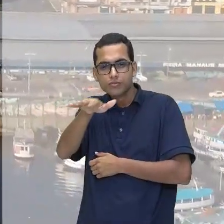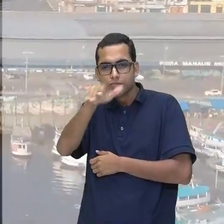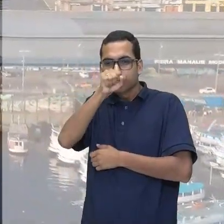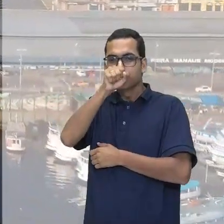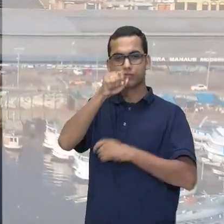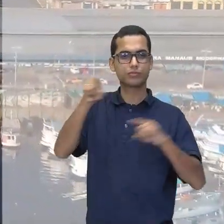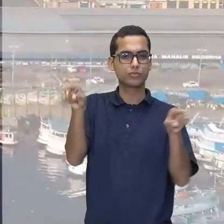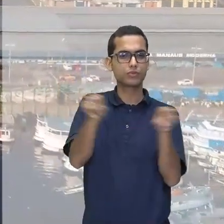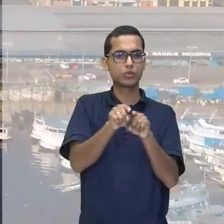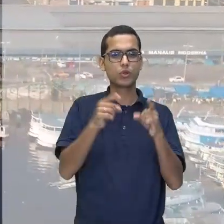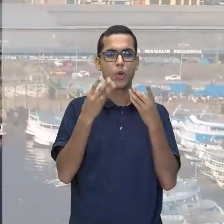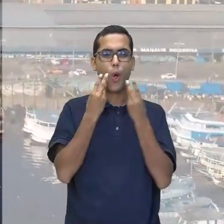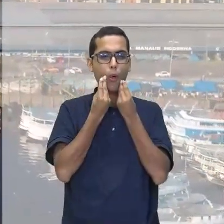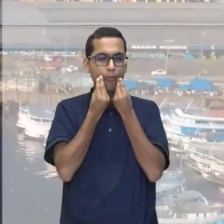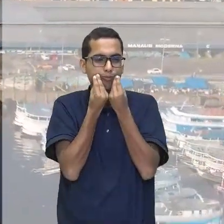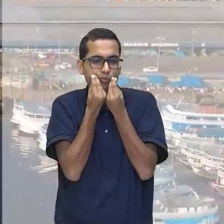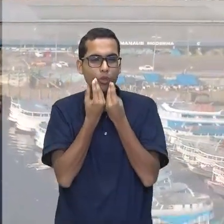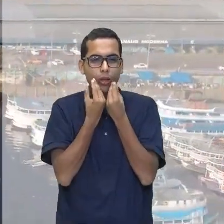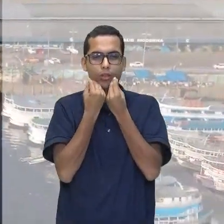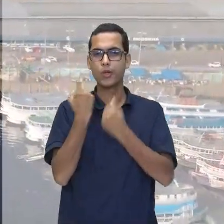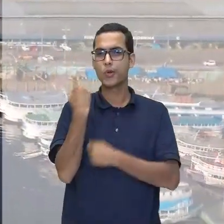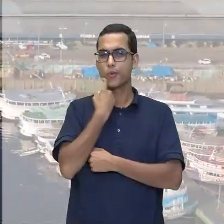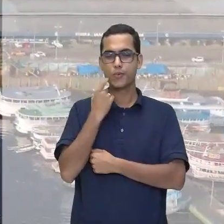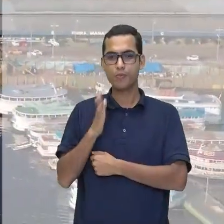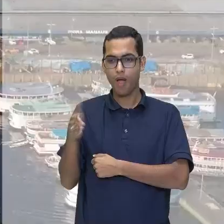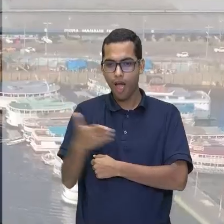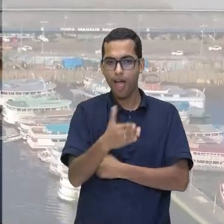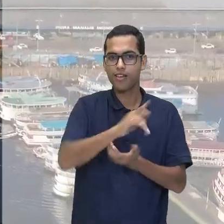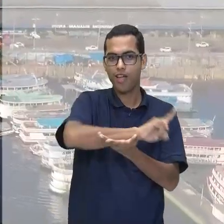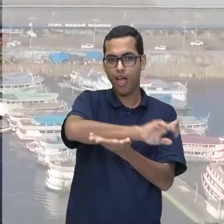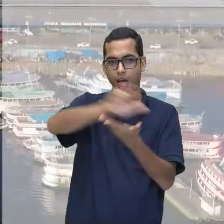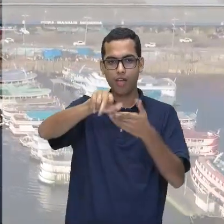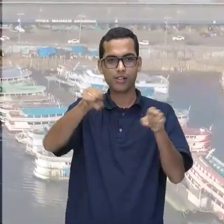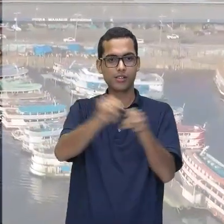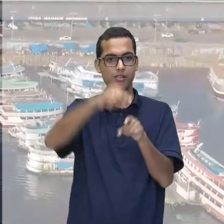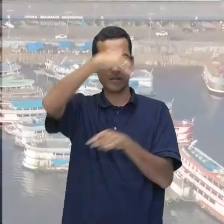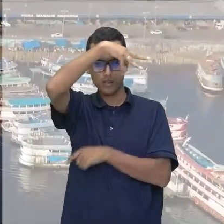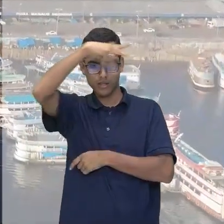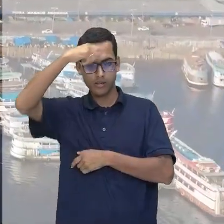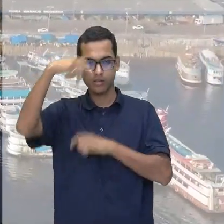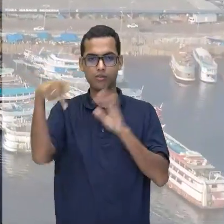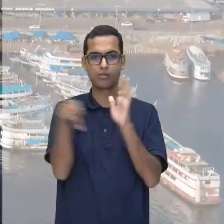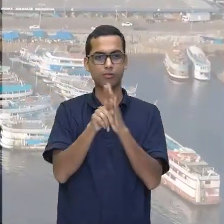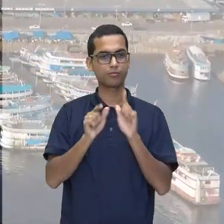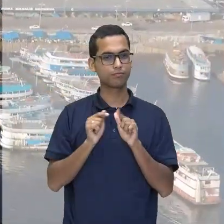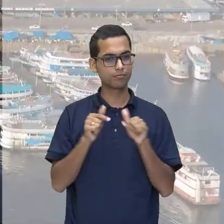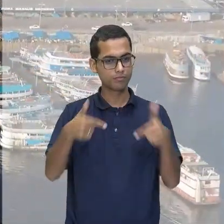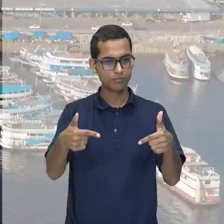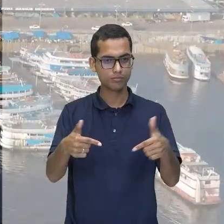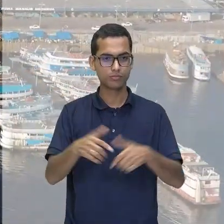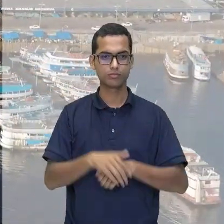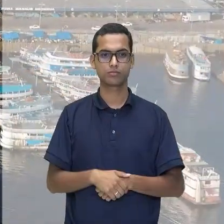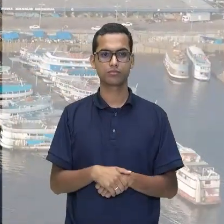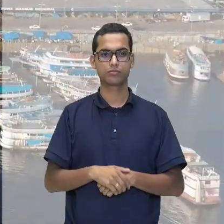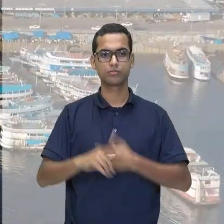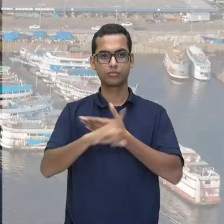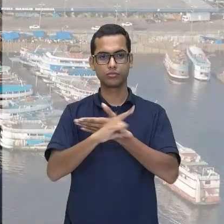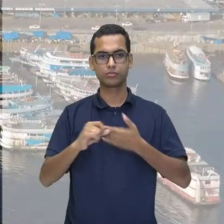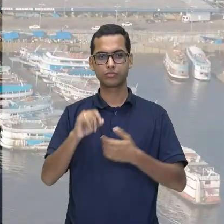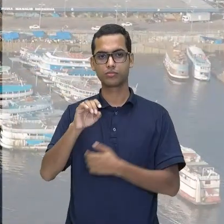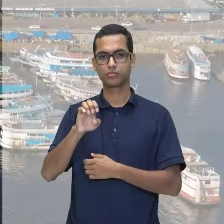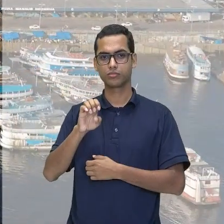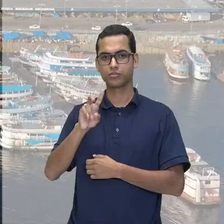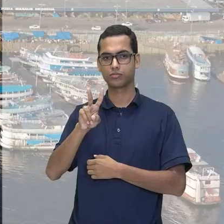Sou Manaus dos peixes fartos. Sou Manaus em pleno ato. Evani